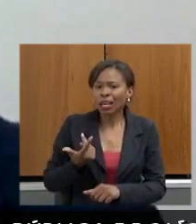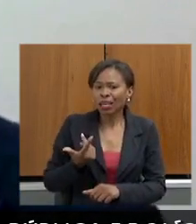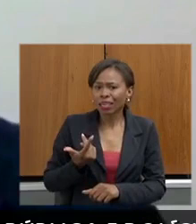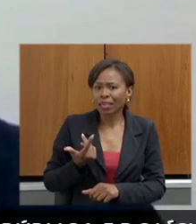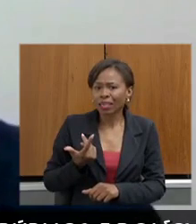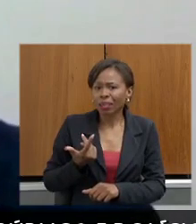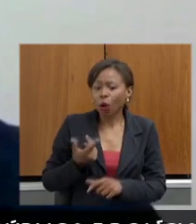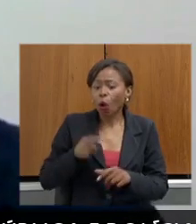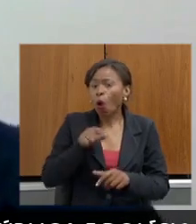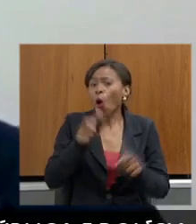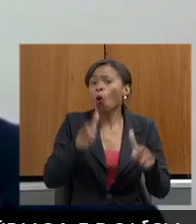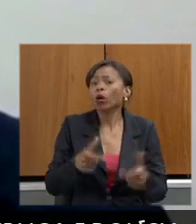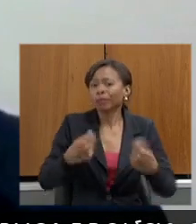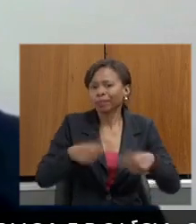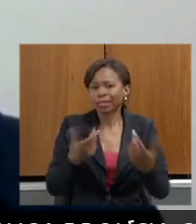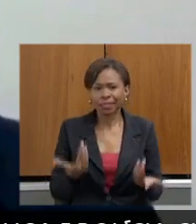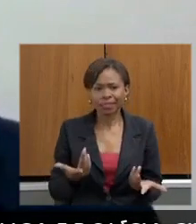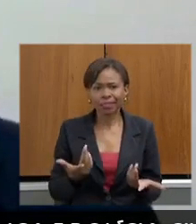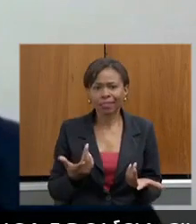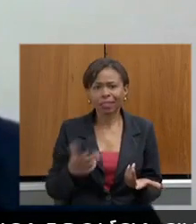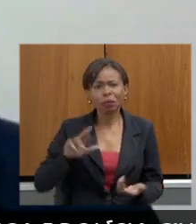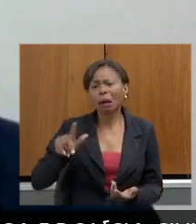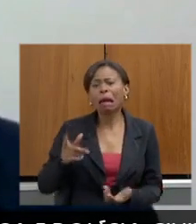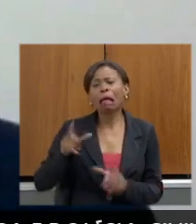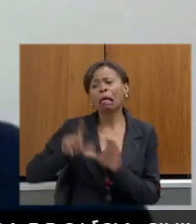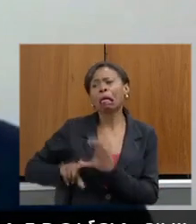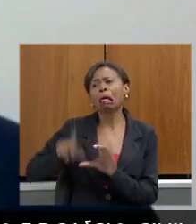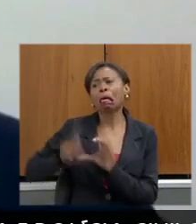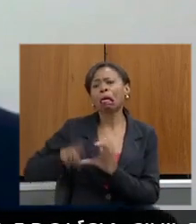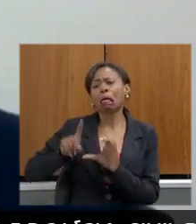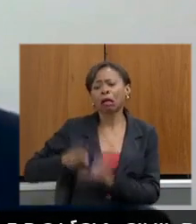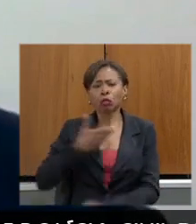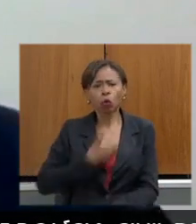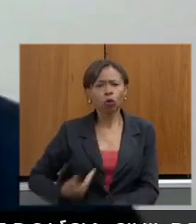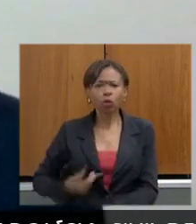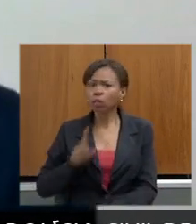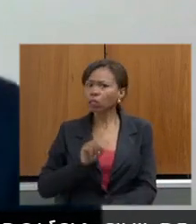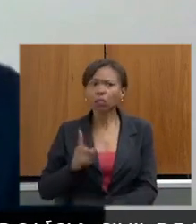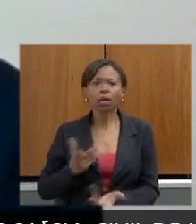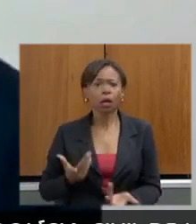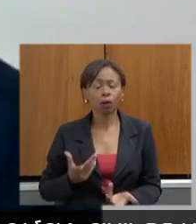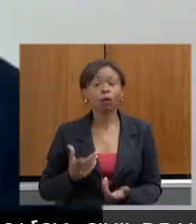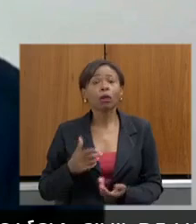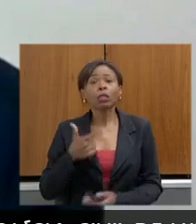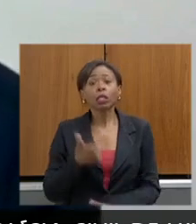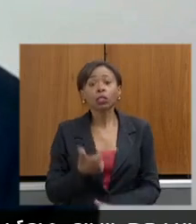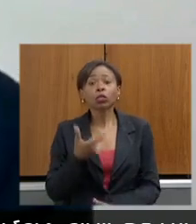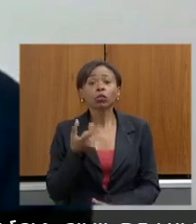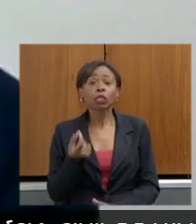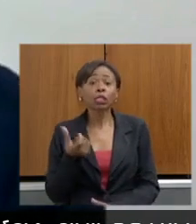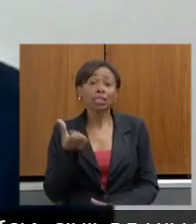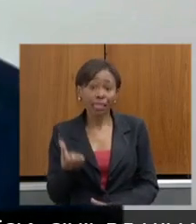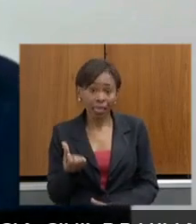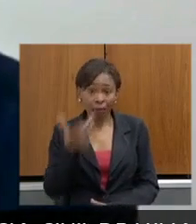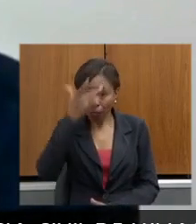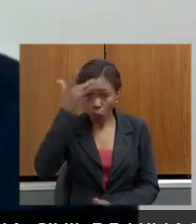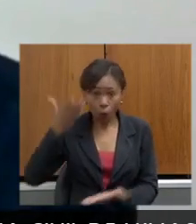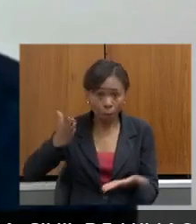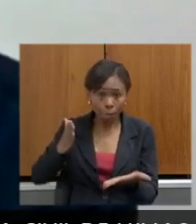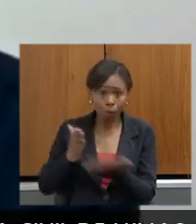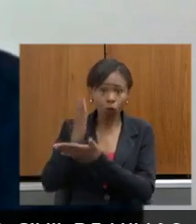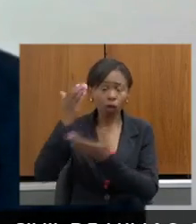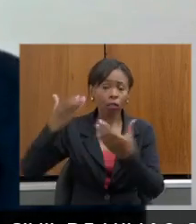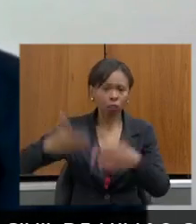cargos o governo Essa é a modernização que nós precisamos nós temos 206 aprovados para